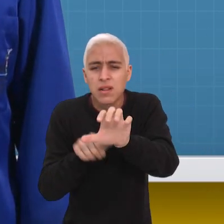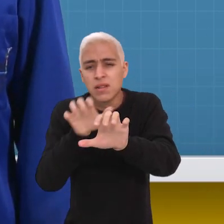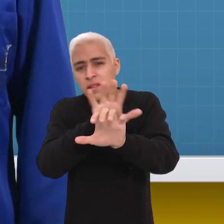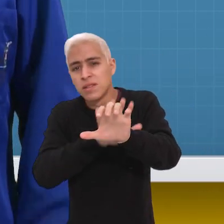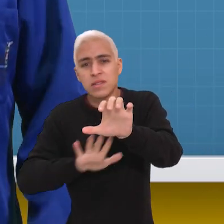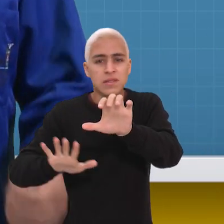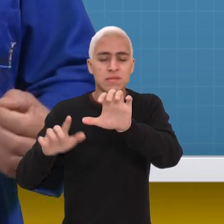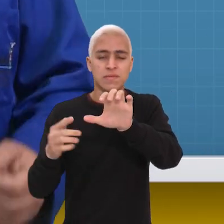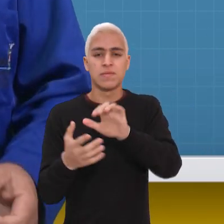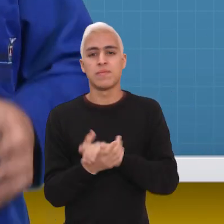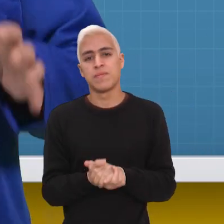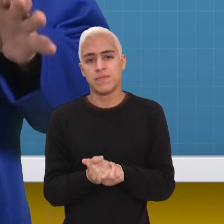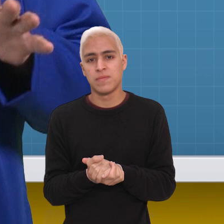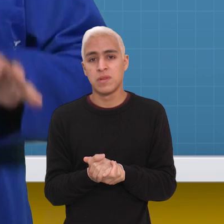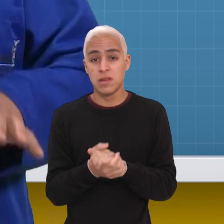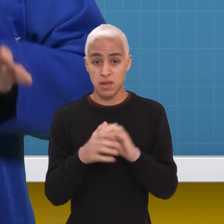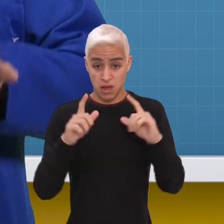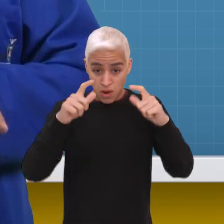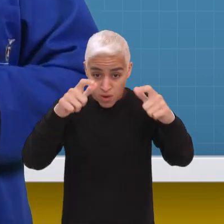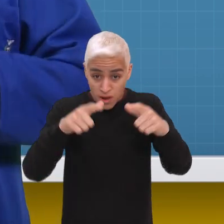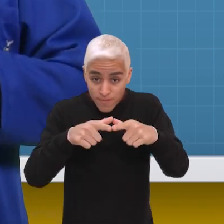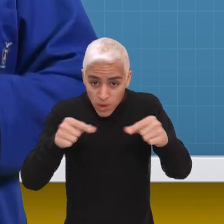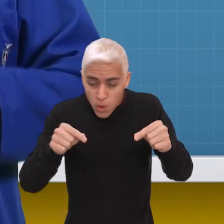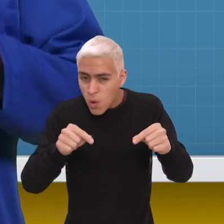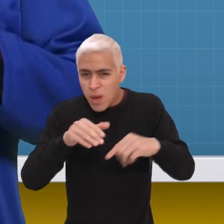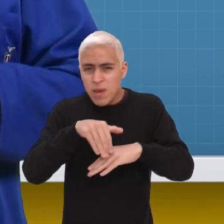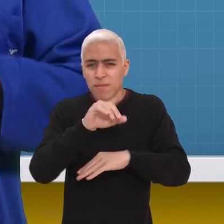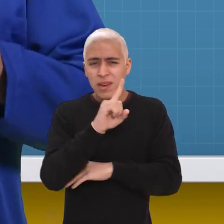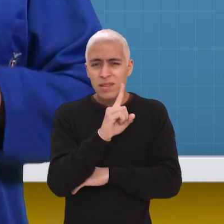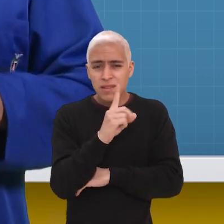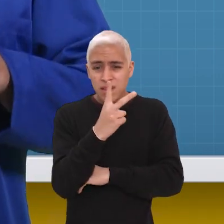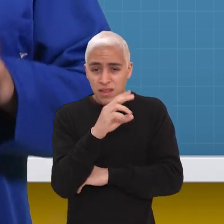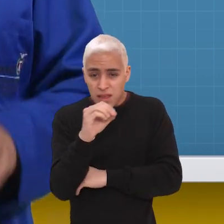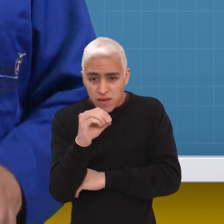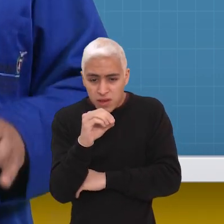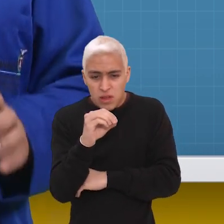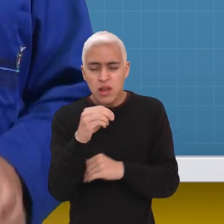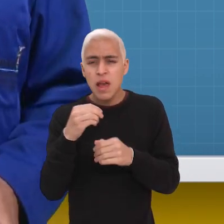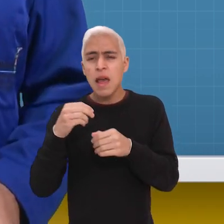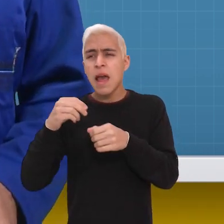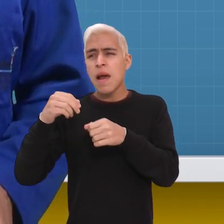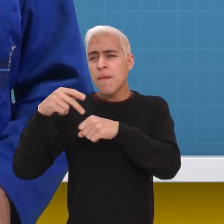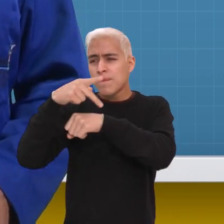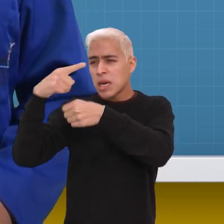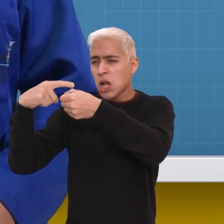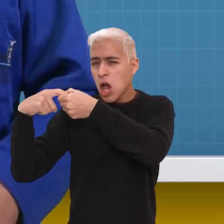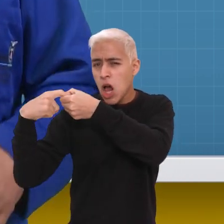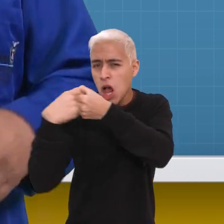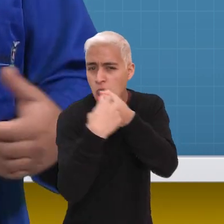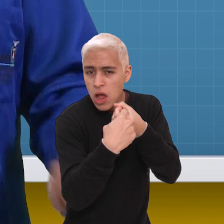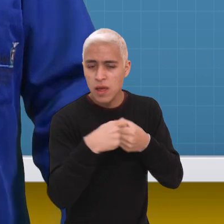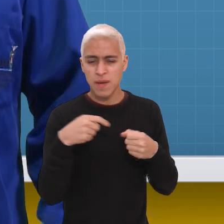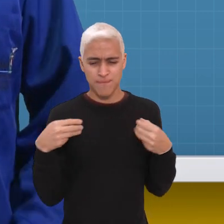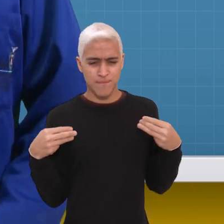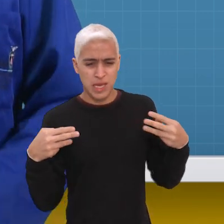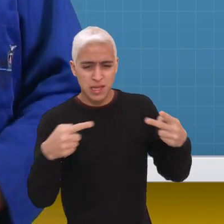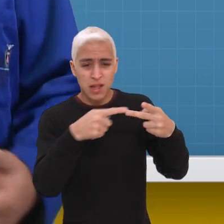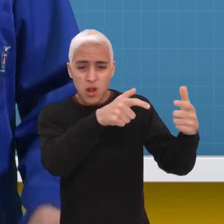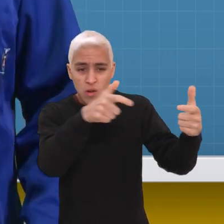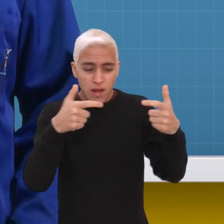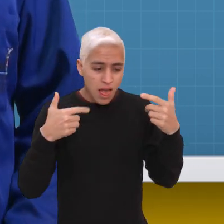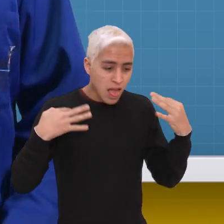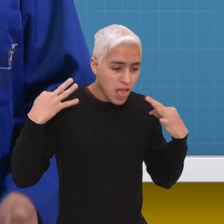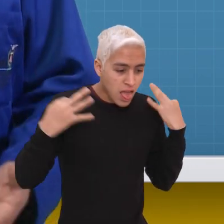maravilhoso. Só em Brasília nós temos mais de 120 embaixadas de outros países. Além de ministérios,